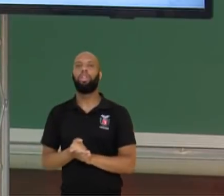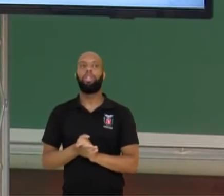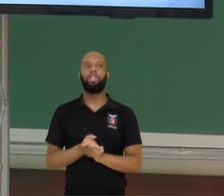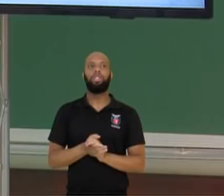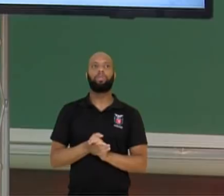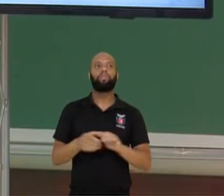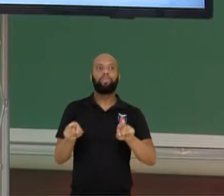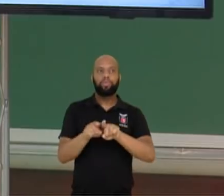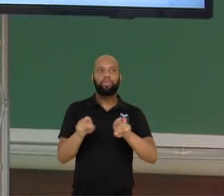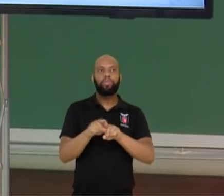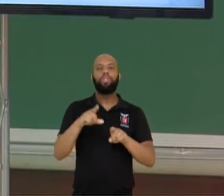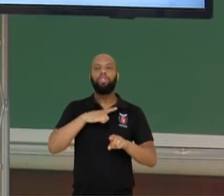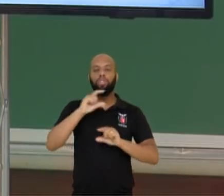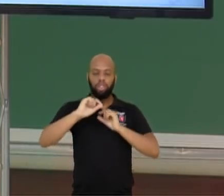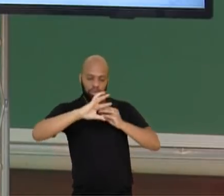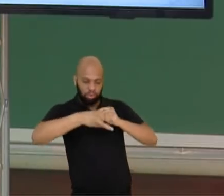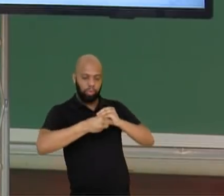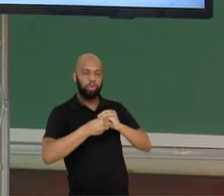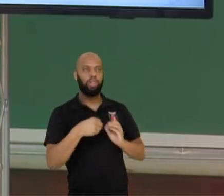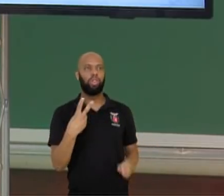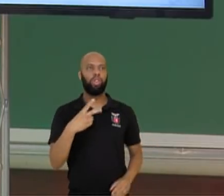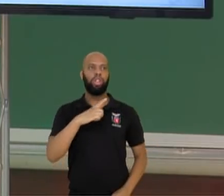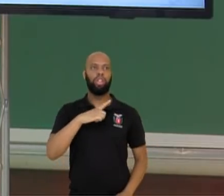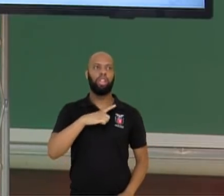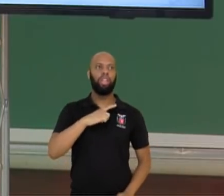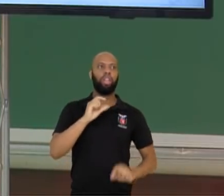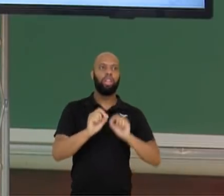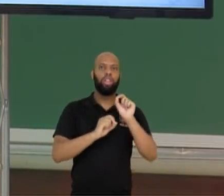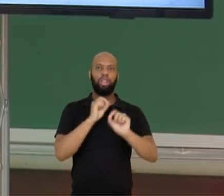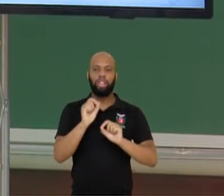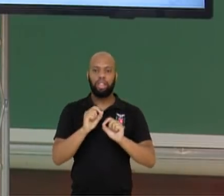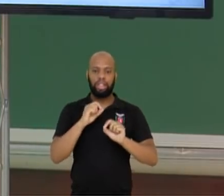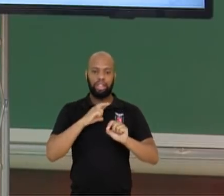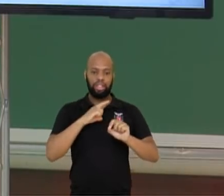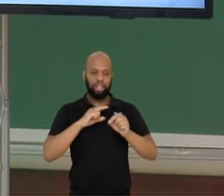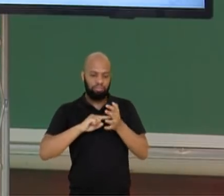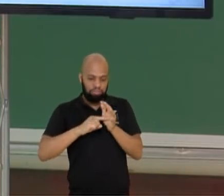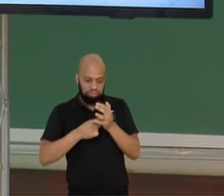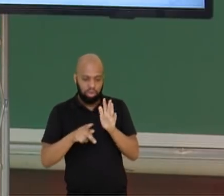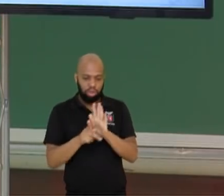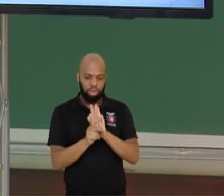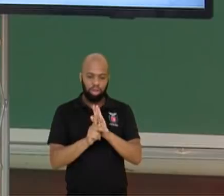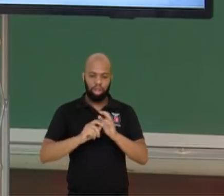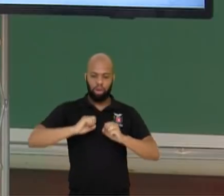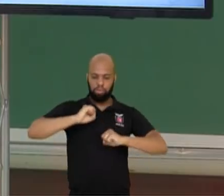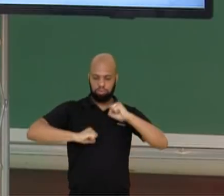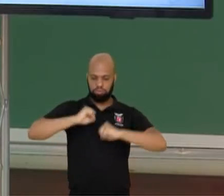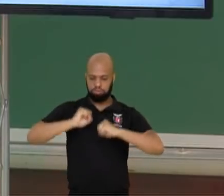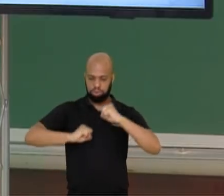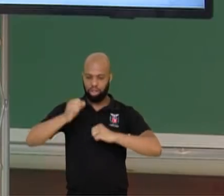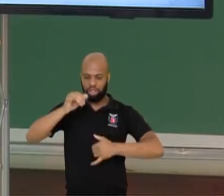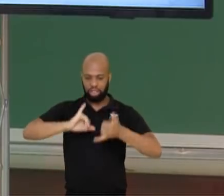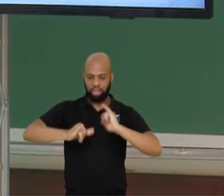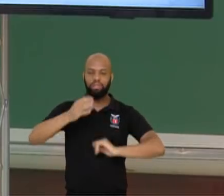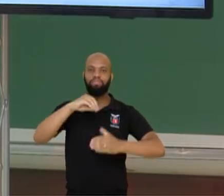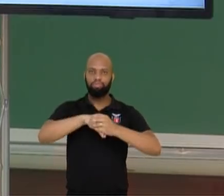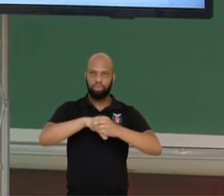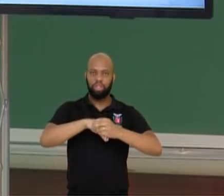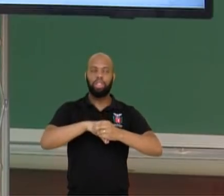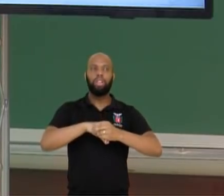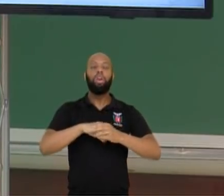e ainda aqui, ó, acrescentou mais duas coisas, turbinas a vapor e motor de combustão interno. Quando eles